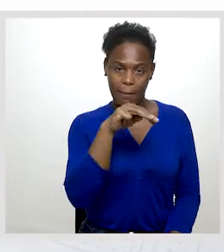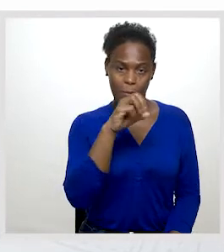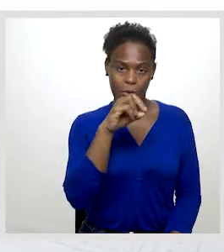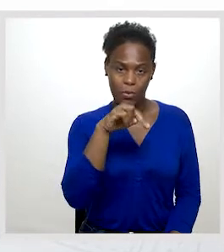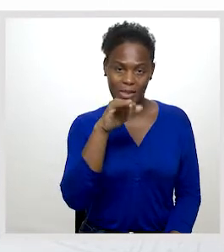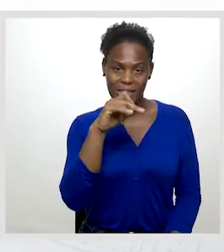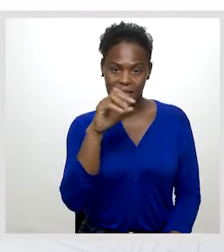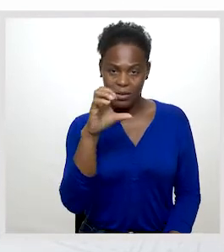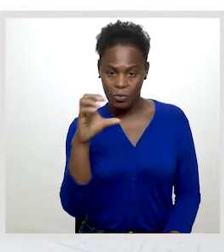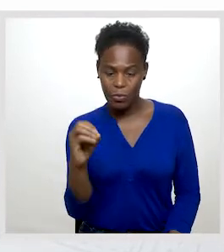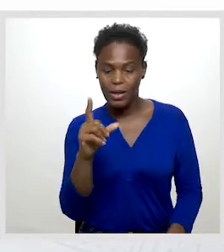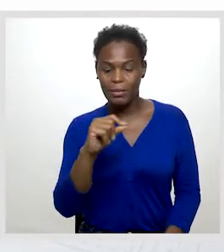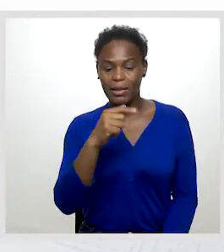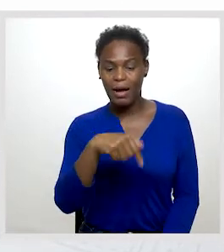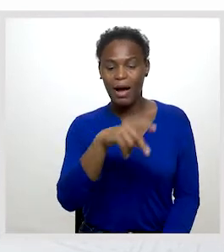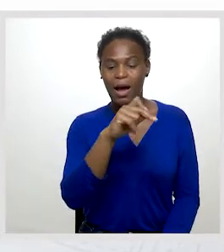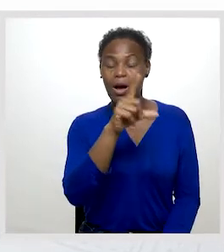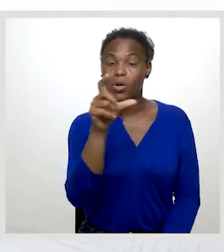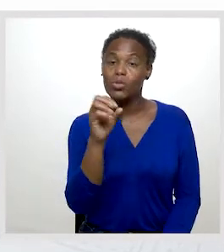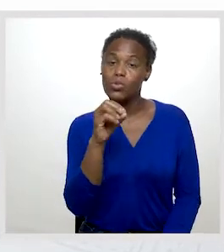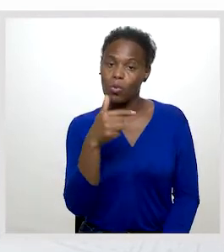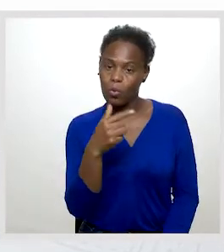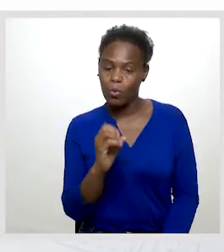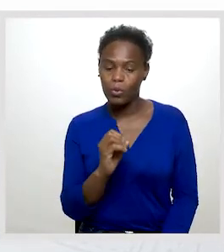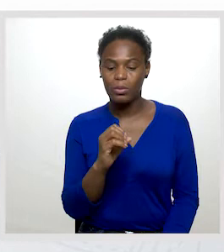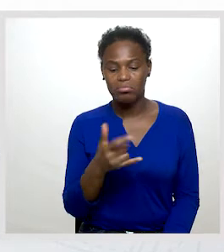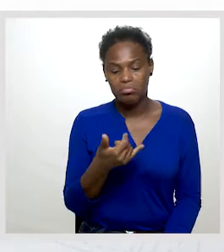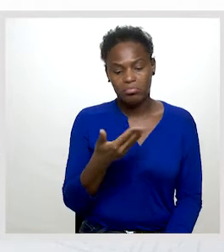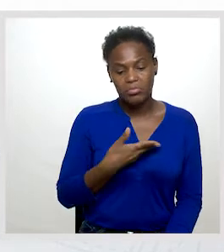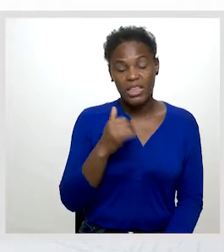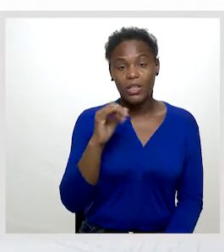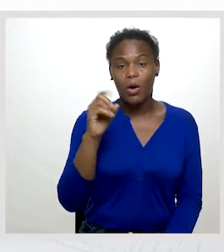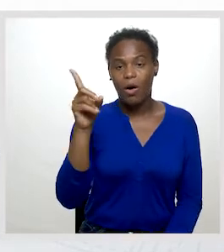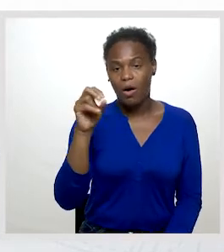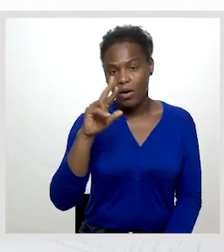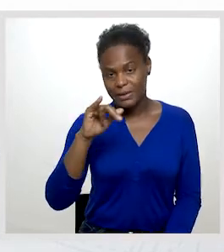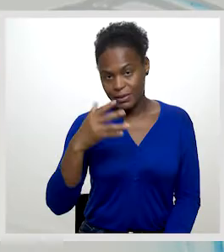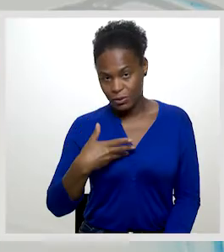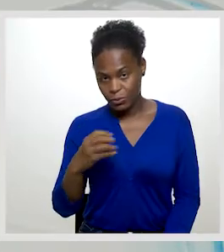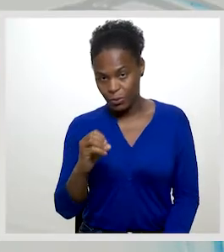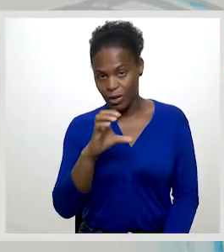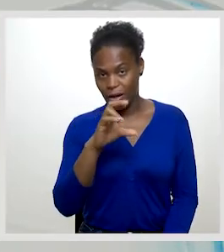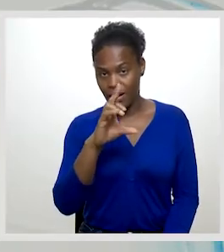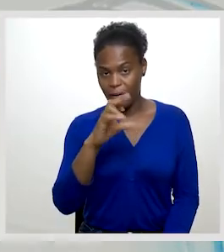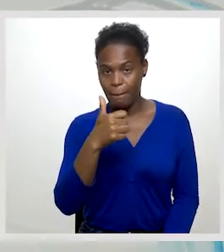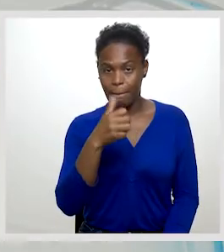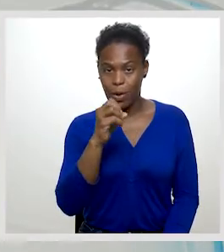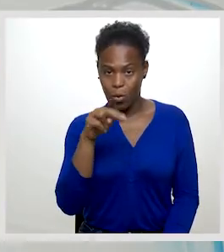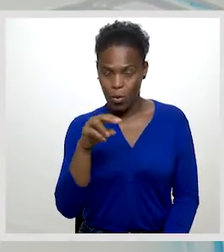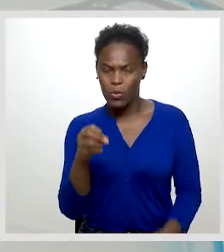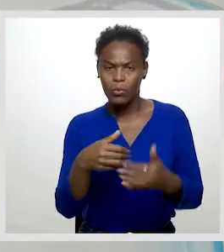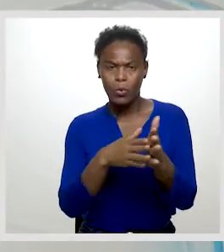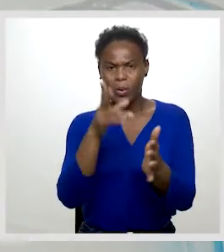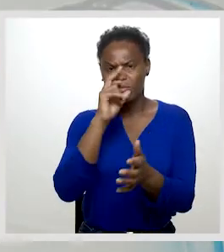Também temos azoto, argão, xenon, monóxido de carbono. Todos esses gases foram